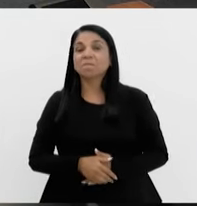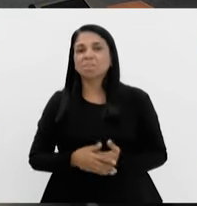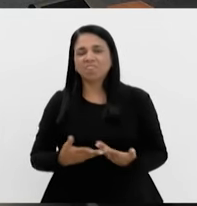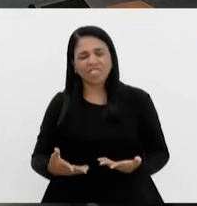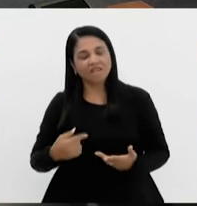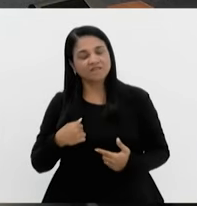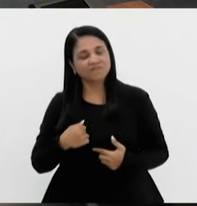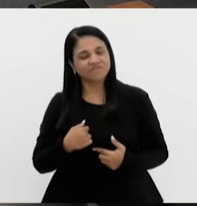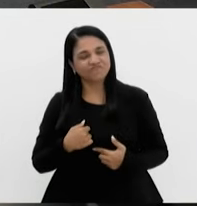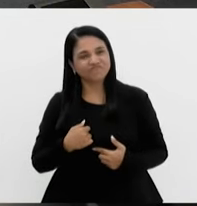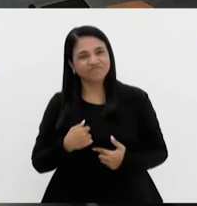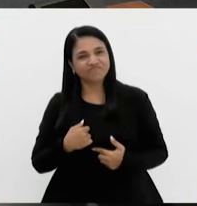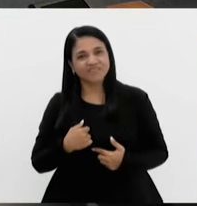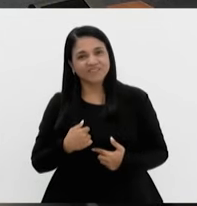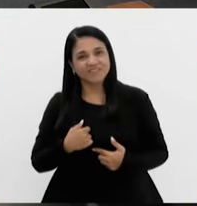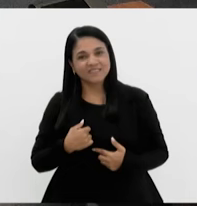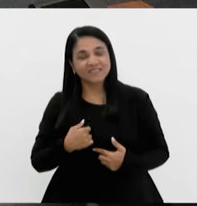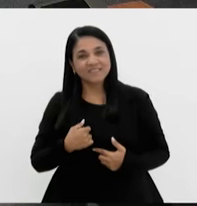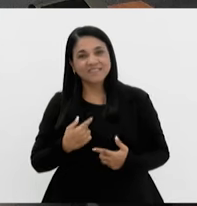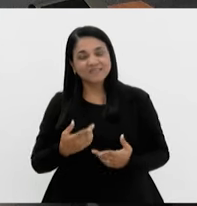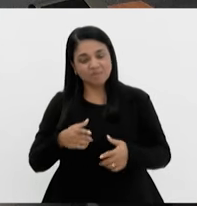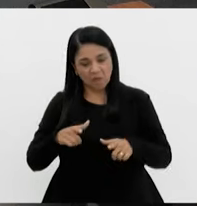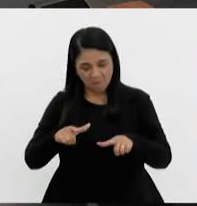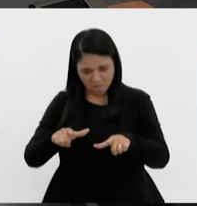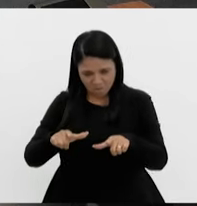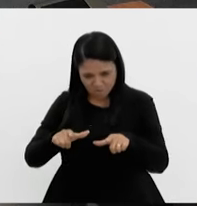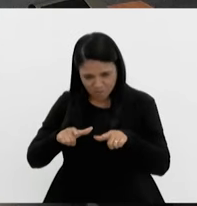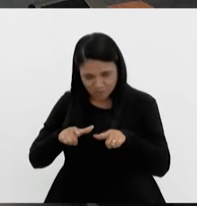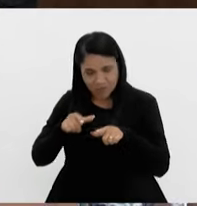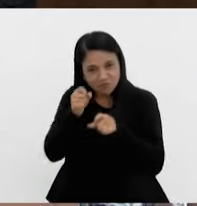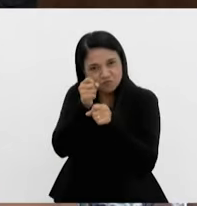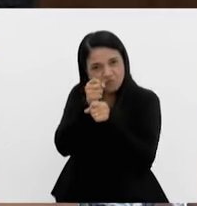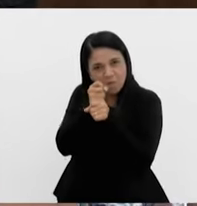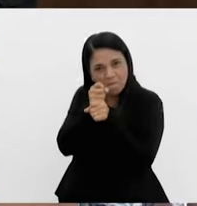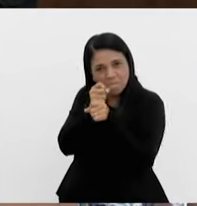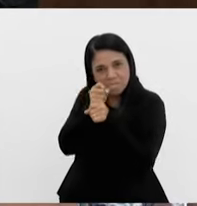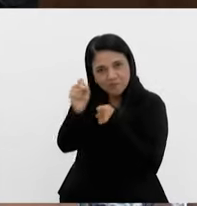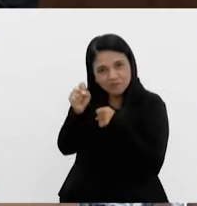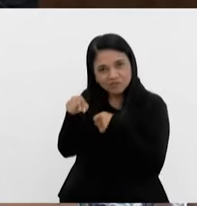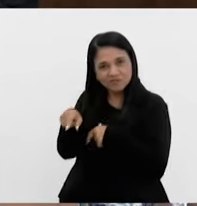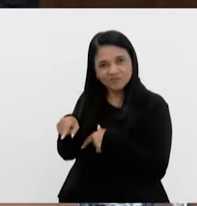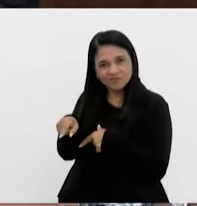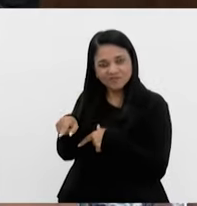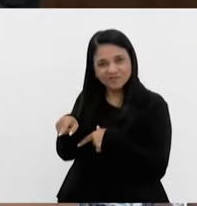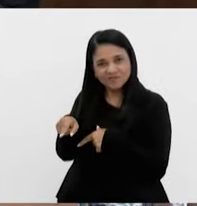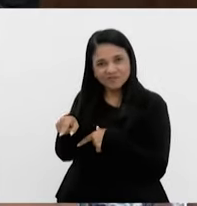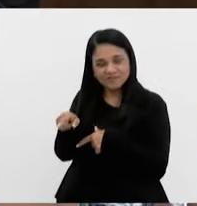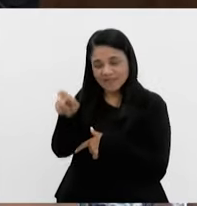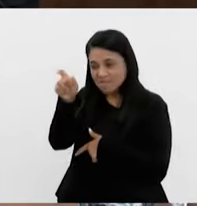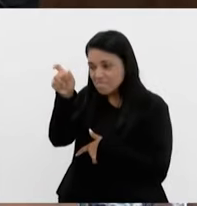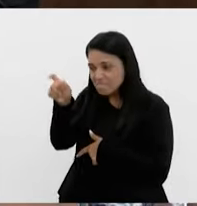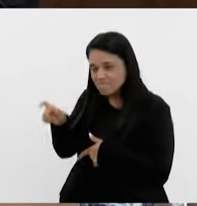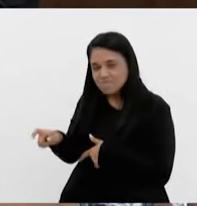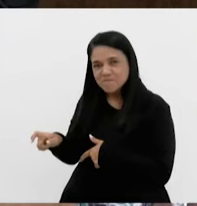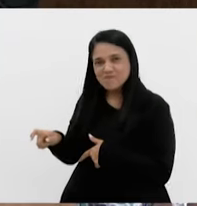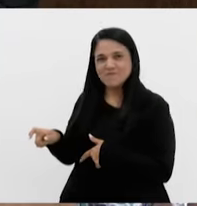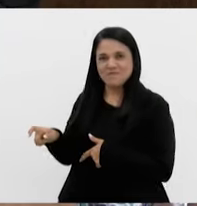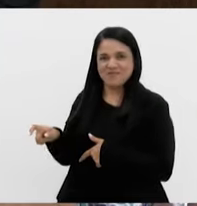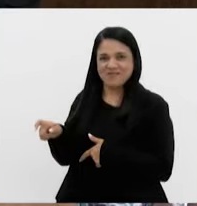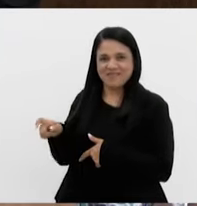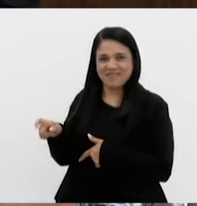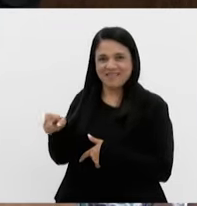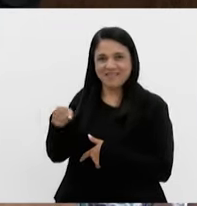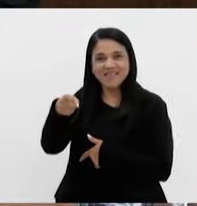ser Hilário uma Moção de repúdio vindo da pessoa que está vindo contra